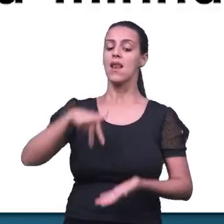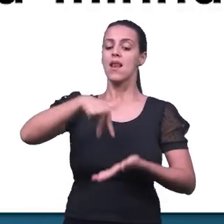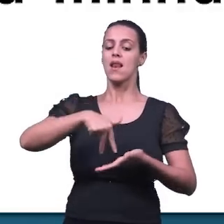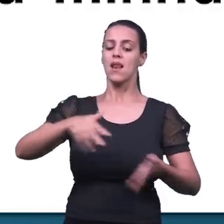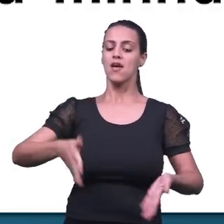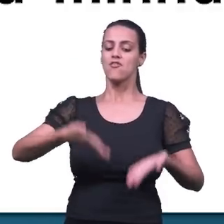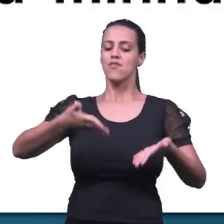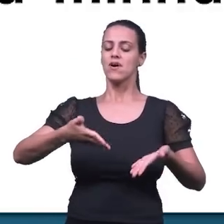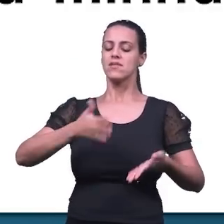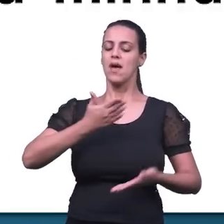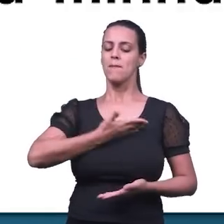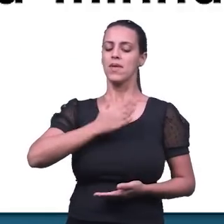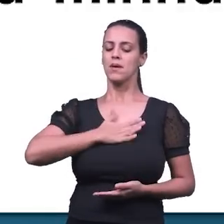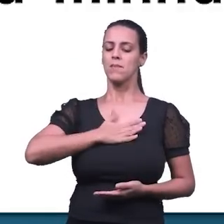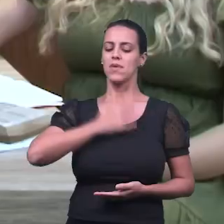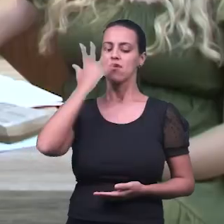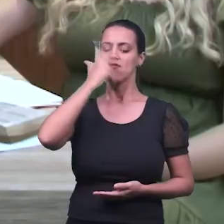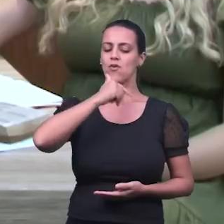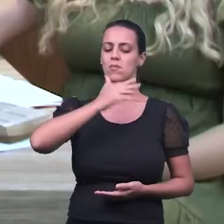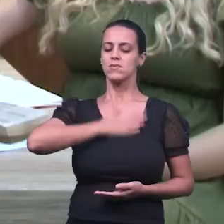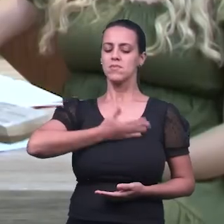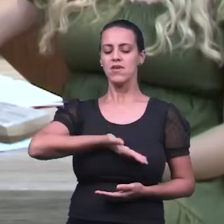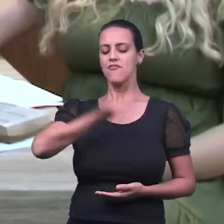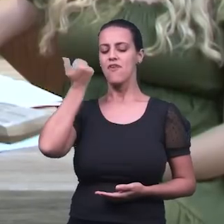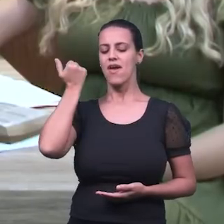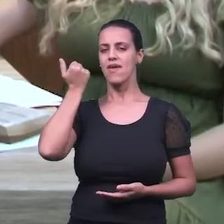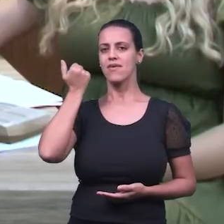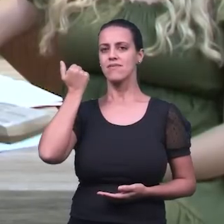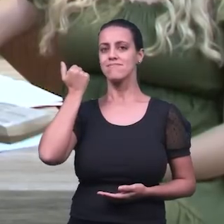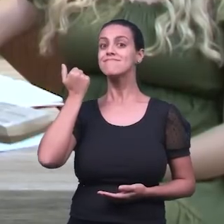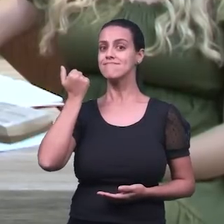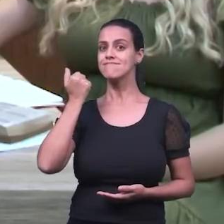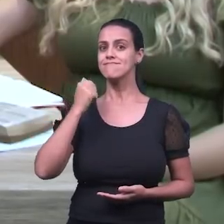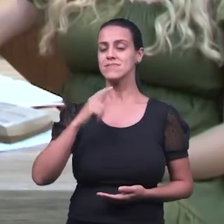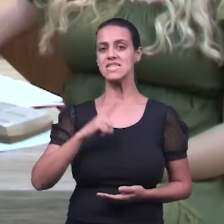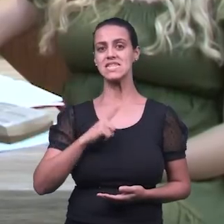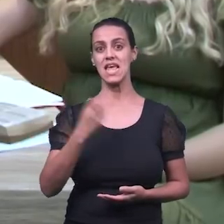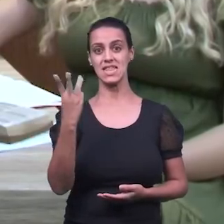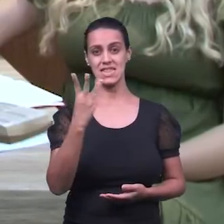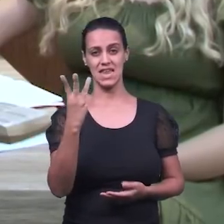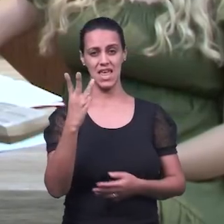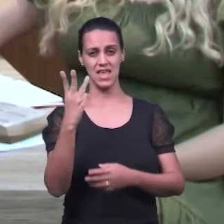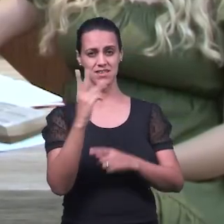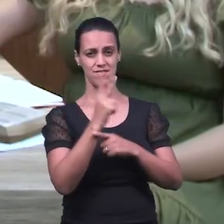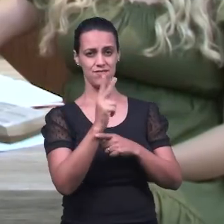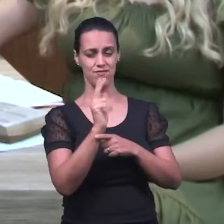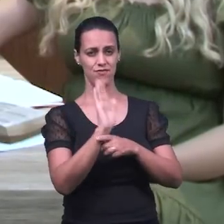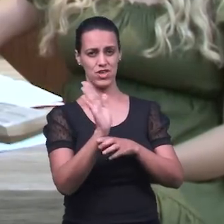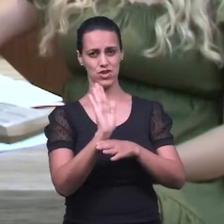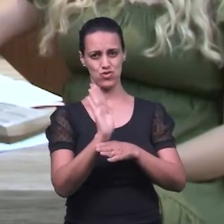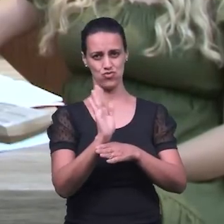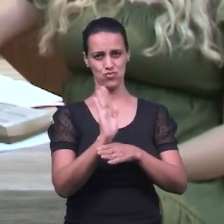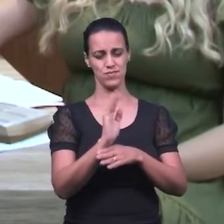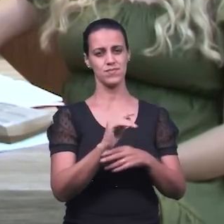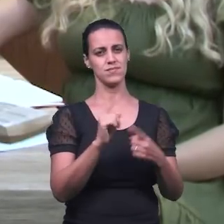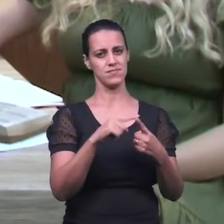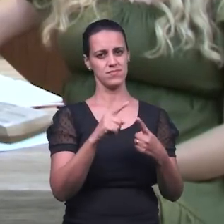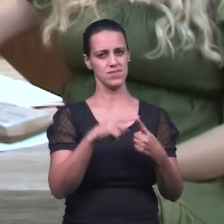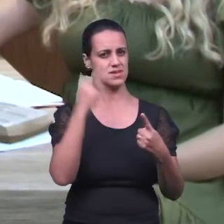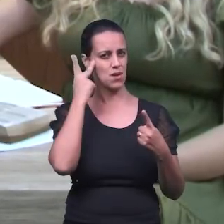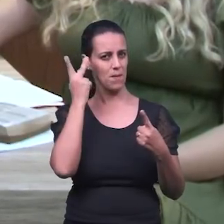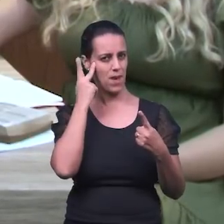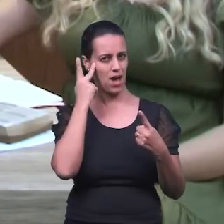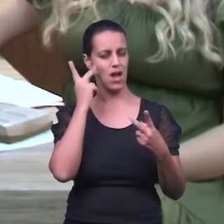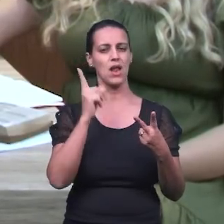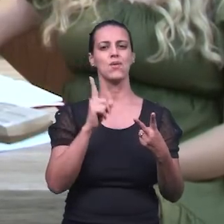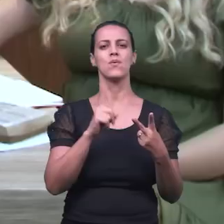minha, formosa minha, e vem. Temos 3 participações. A criança Lavínia Gomes, de Praia Grande, São